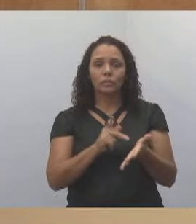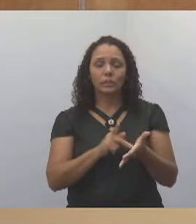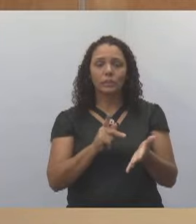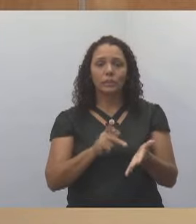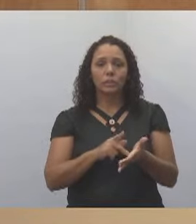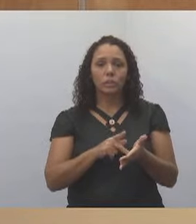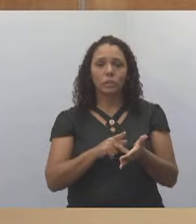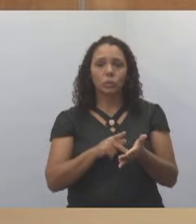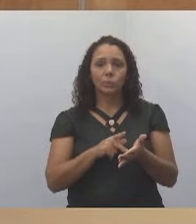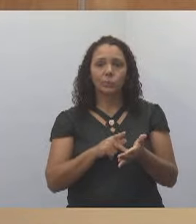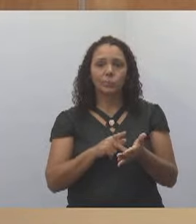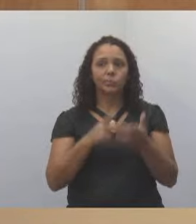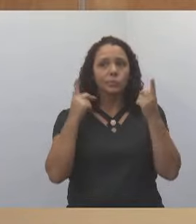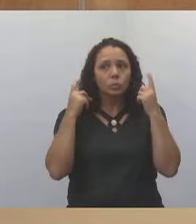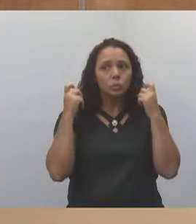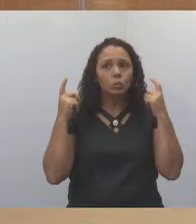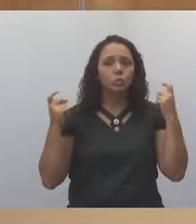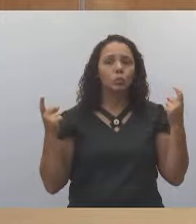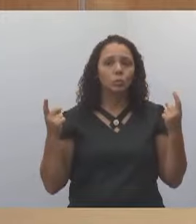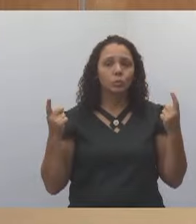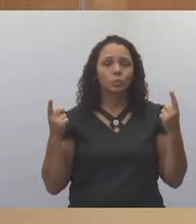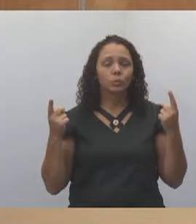partir uma questão de ruídos,